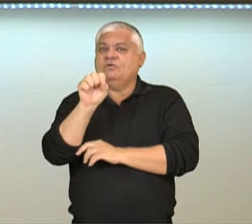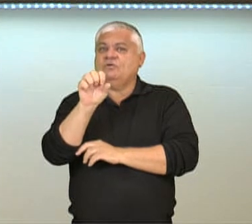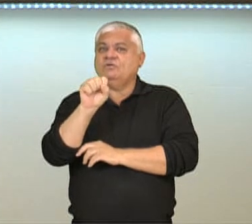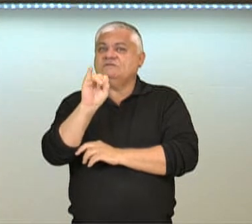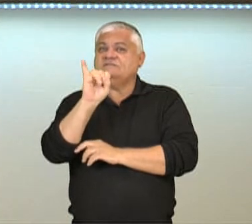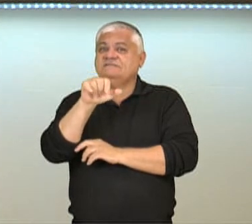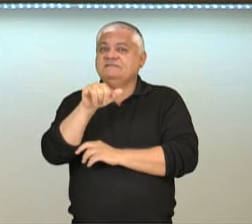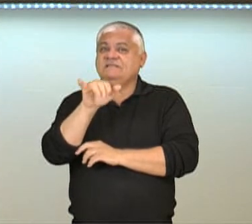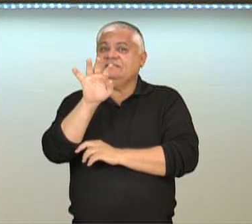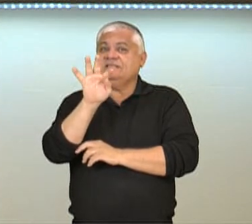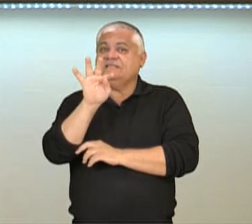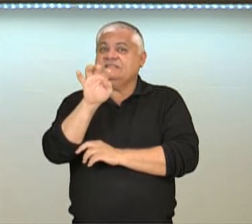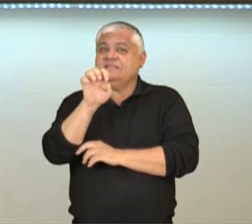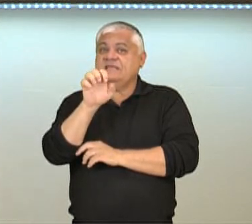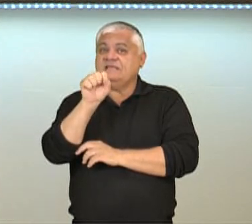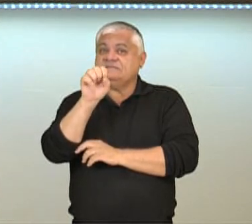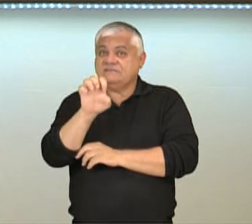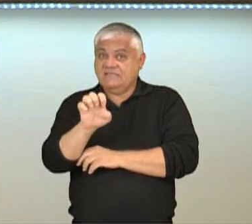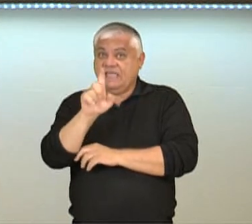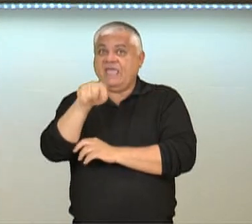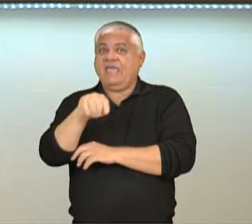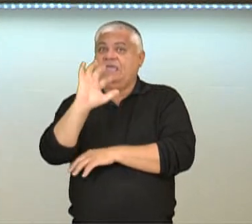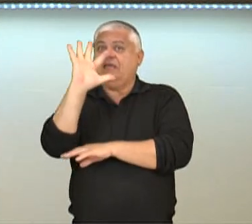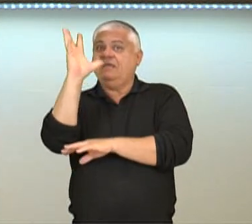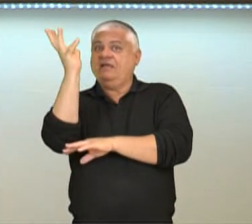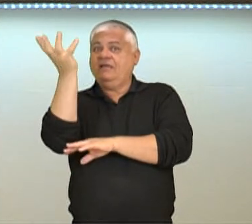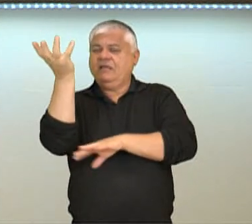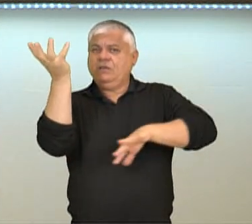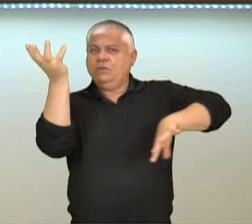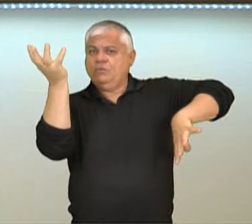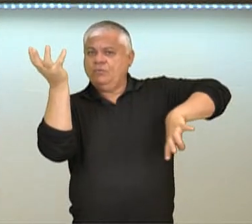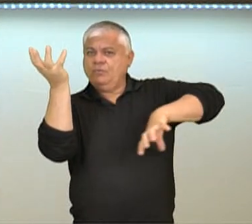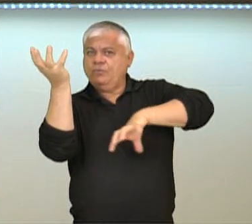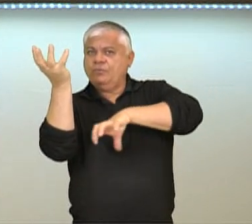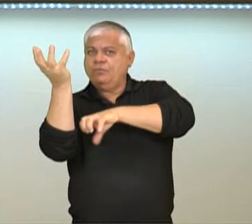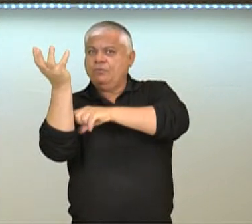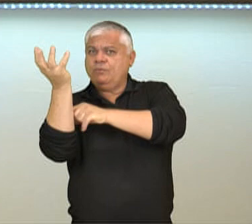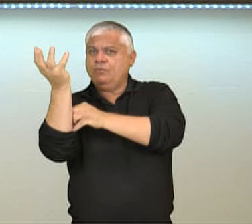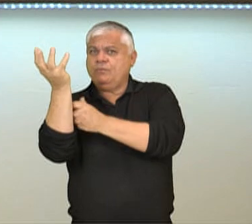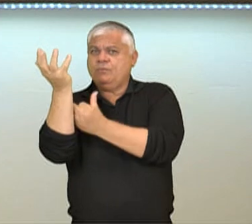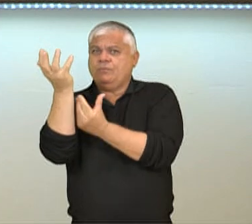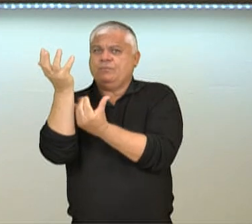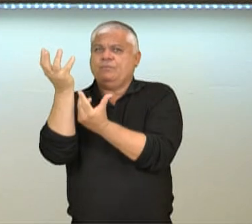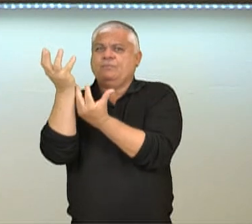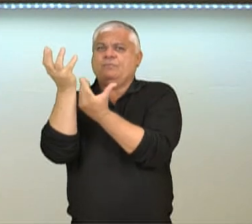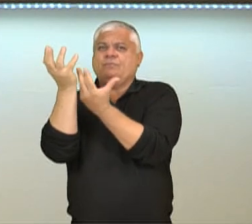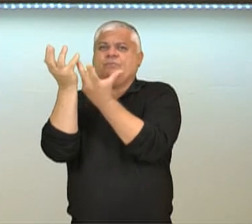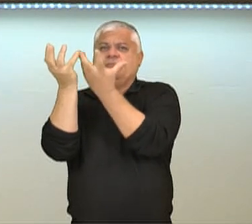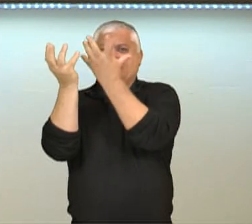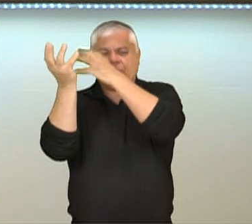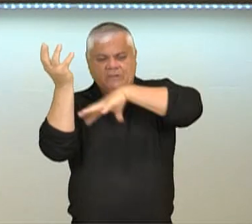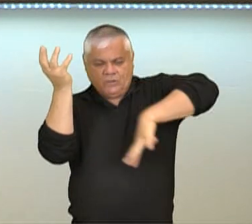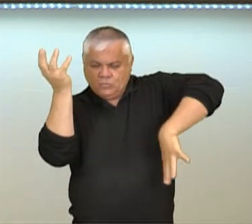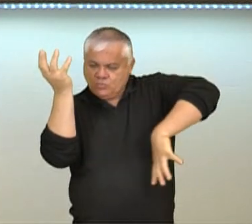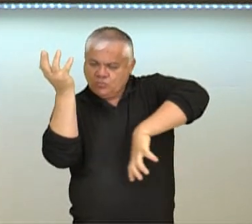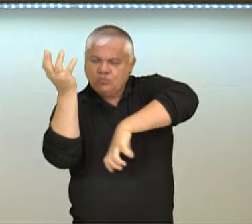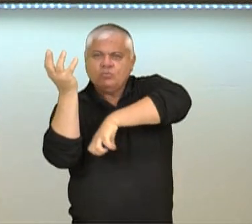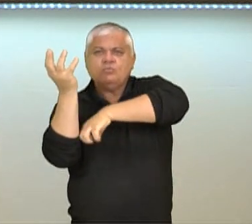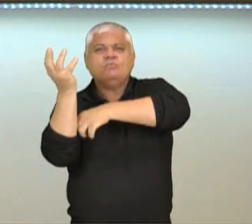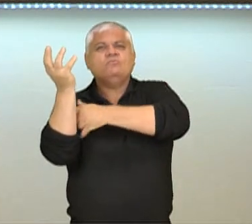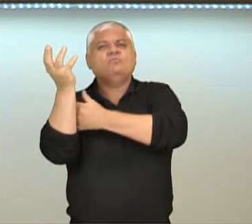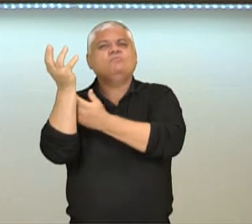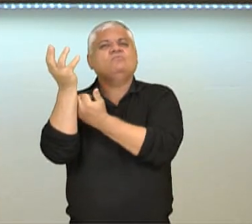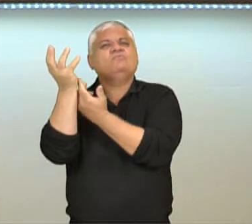fotossíntese. Maravilha, esse processo envolve várias substâncias e está aí o